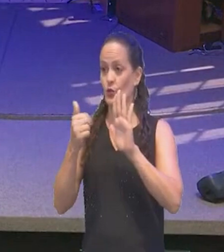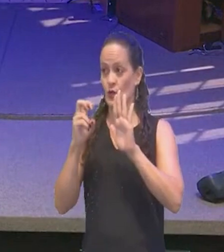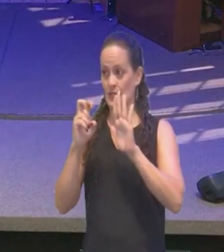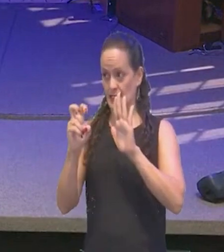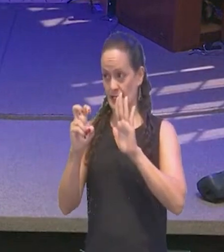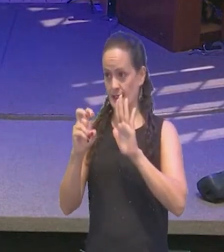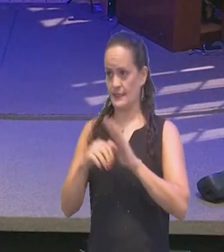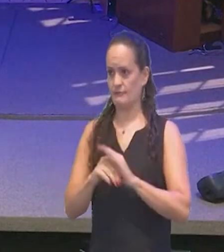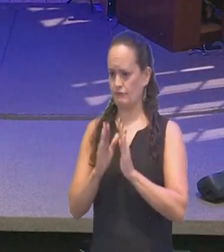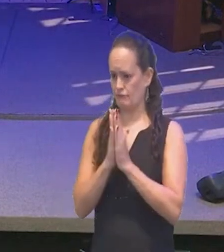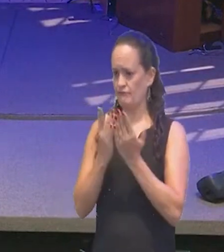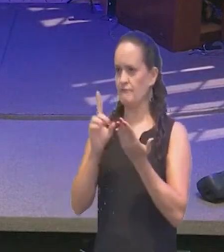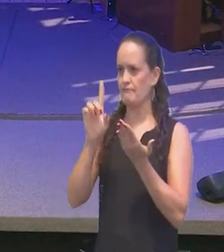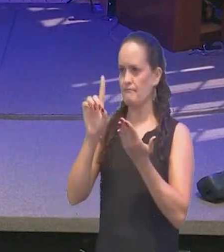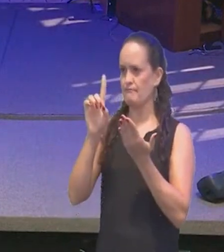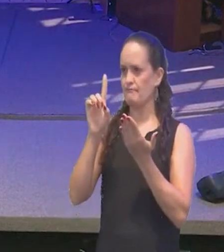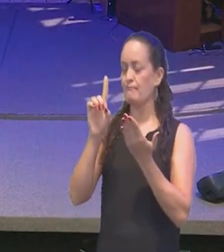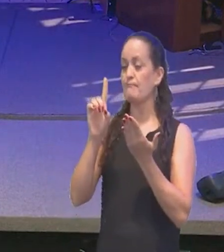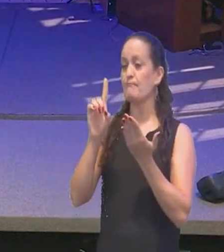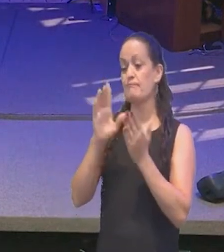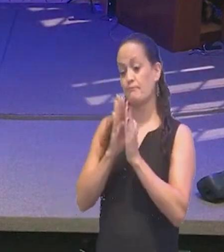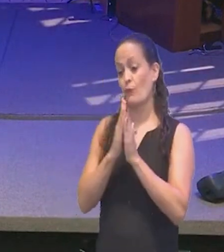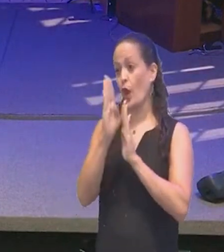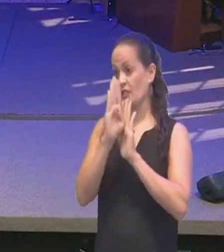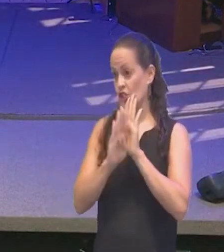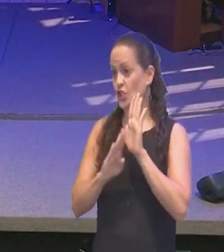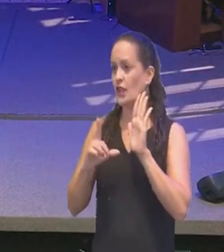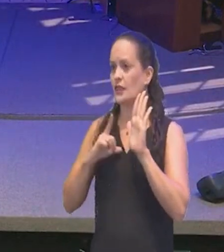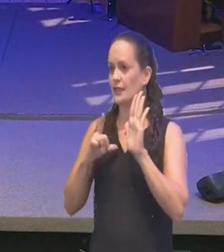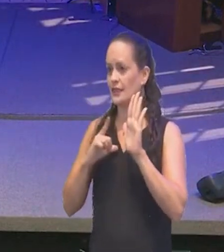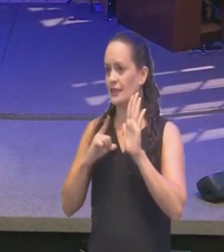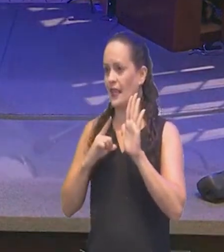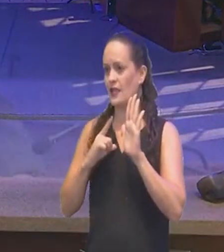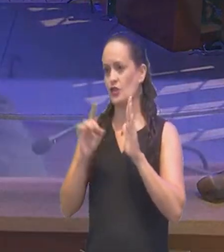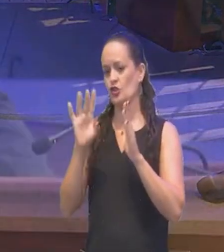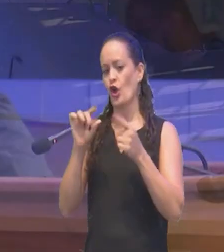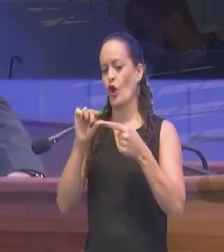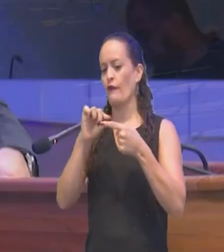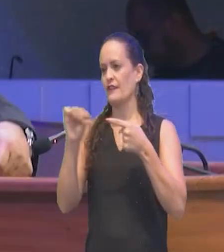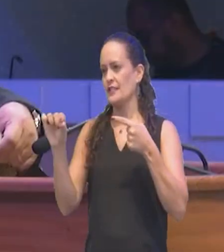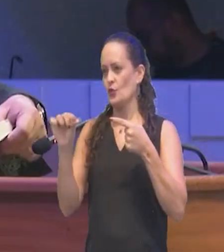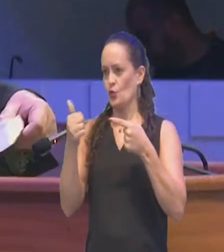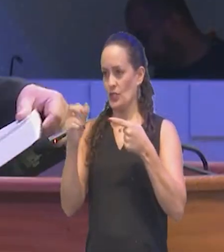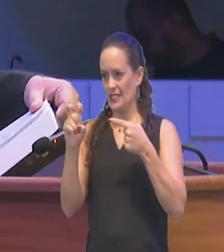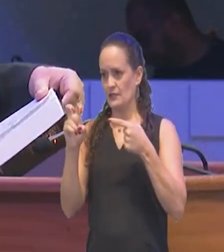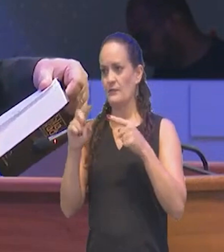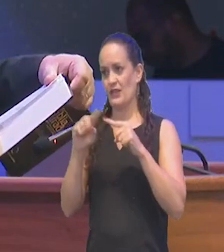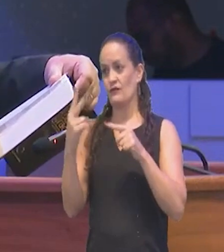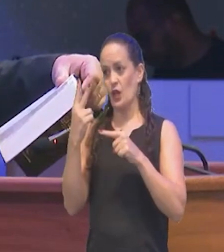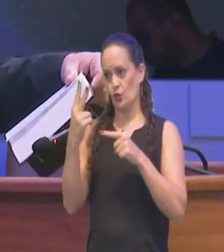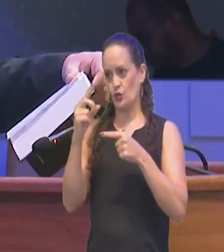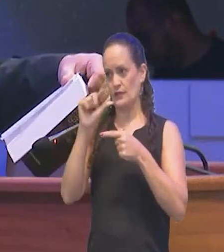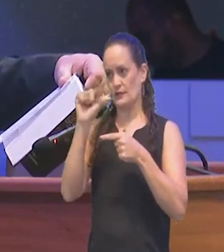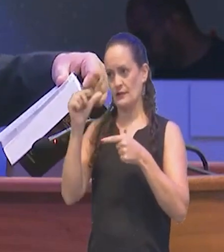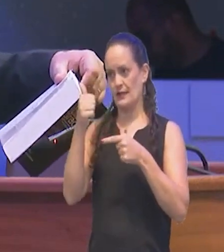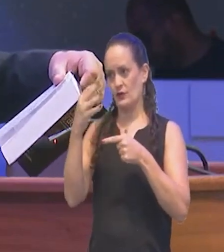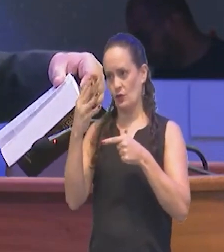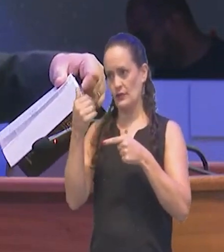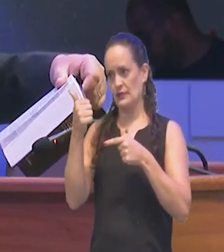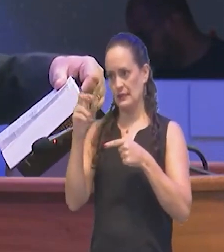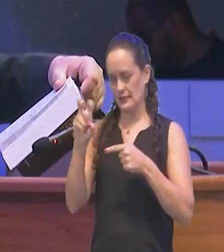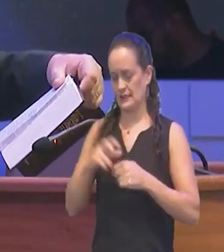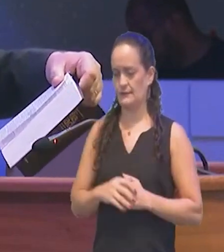Seu boletim tem só o verso 15, mas leremos o 14 e o 15. Diz assim a palavra do